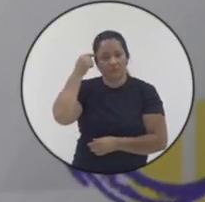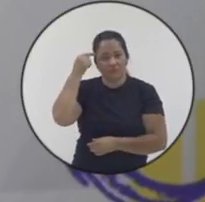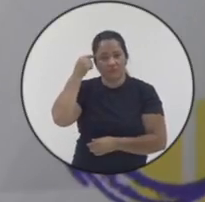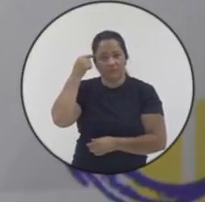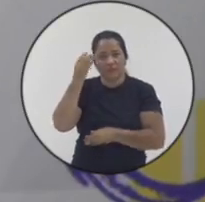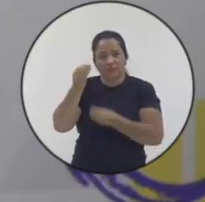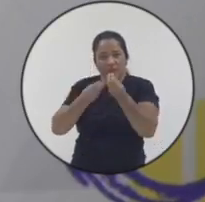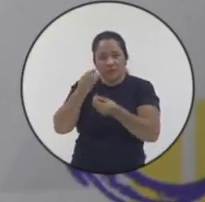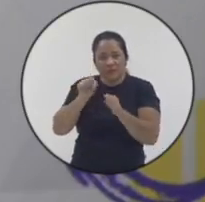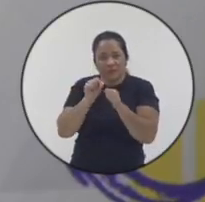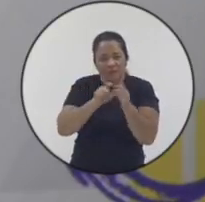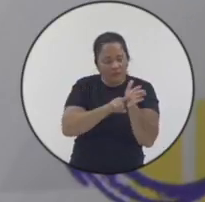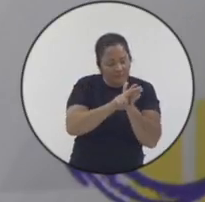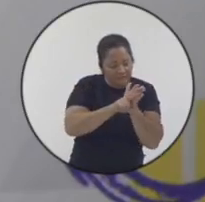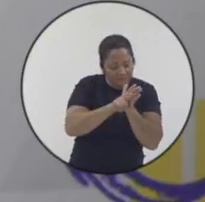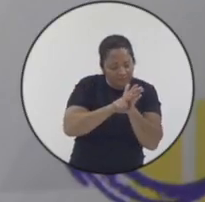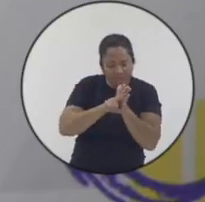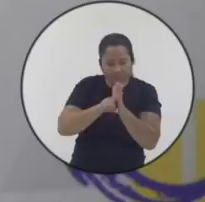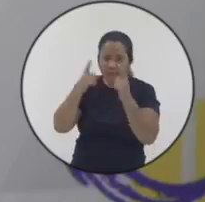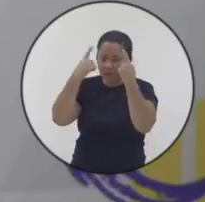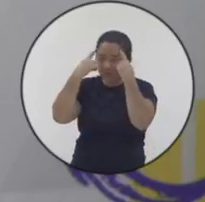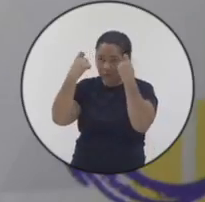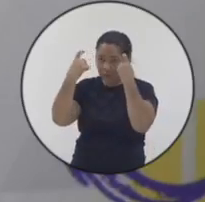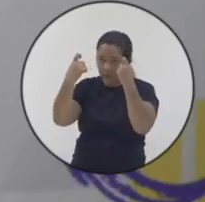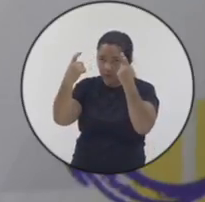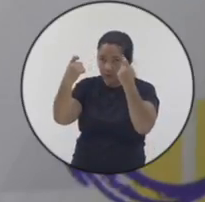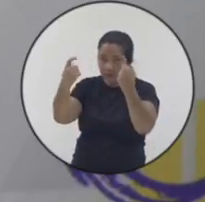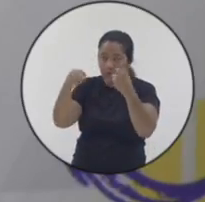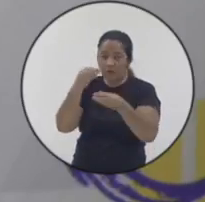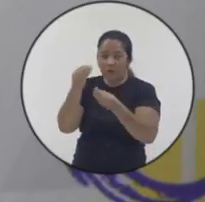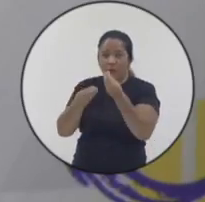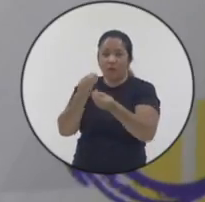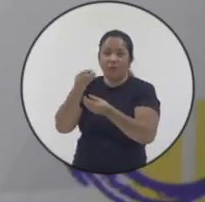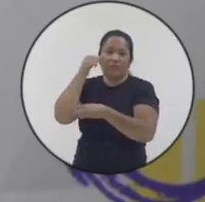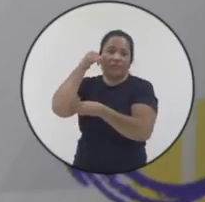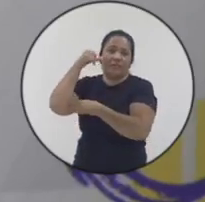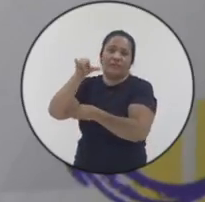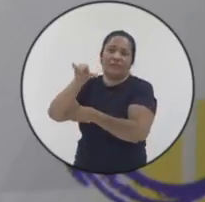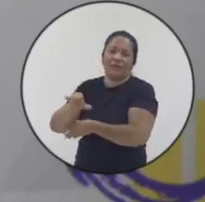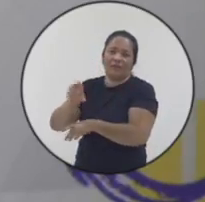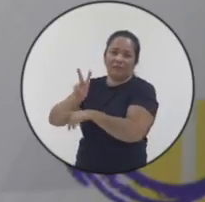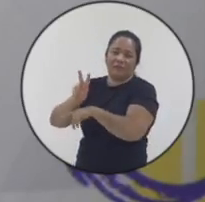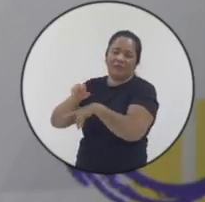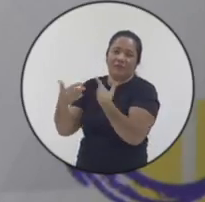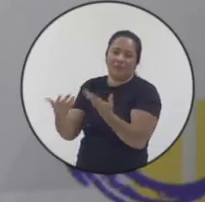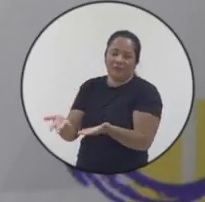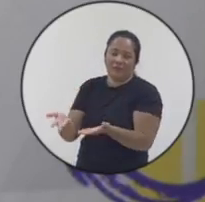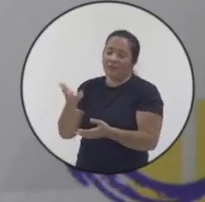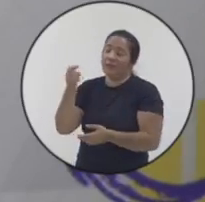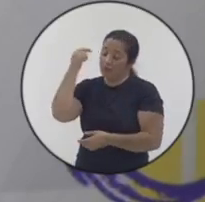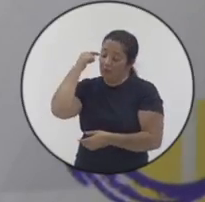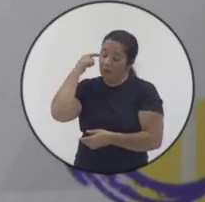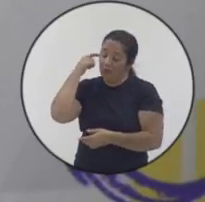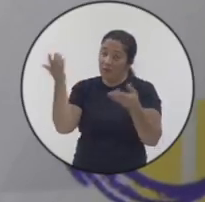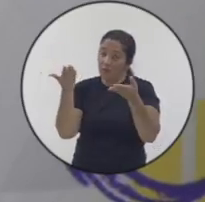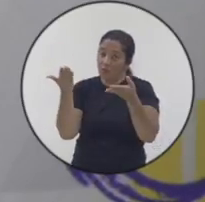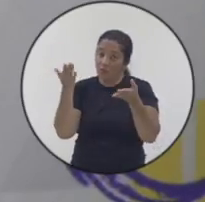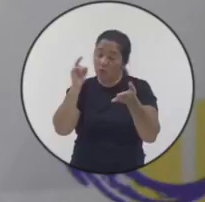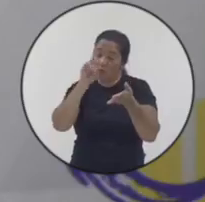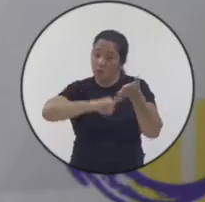para poder conseguir pensar políticas de enfrentamento. E aí, nesse contexto, eu penso que a resolução acaba sendo como uma possibilidade